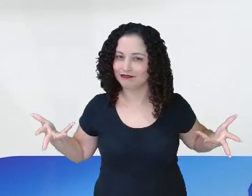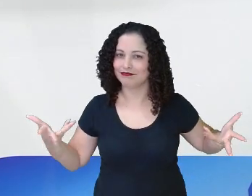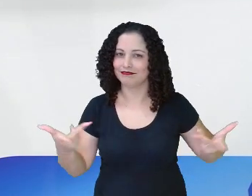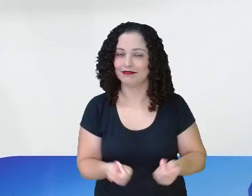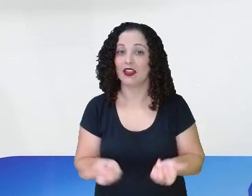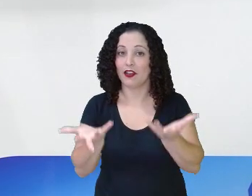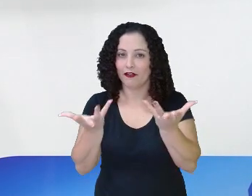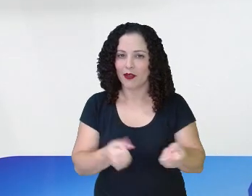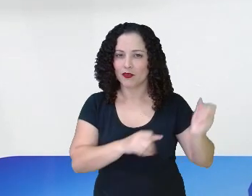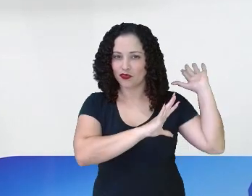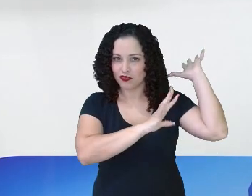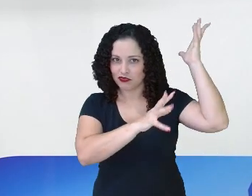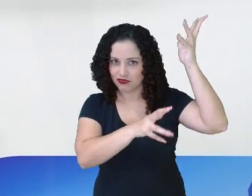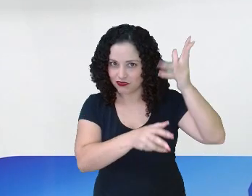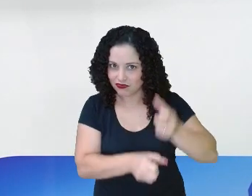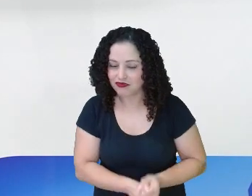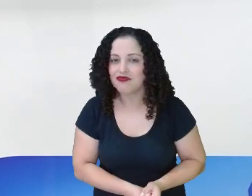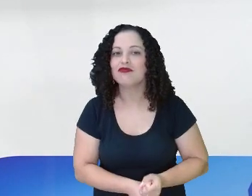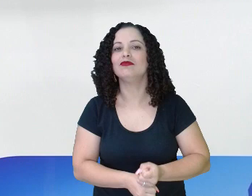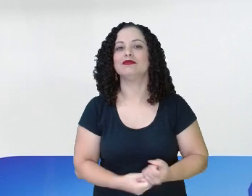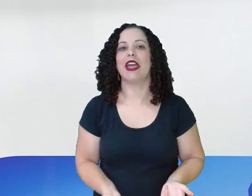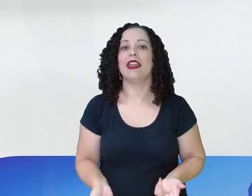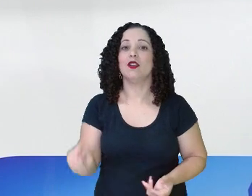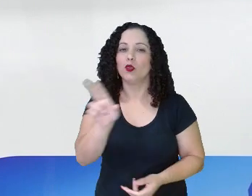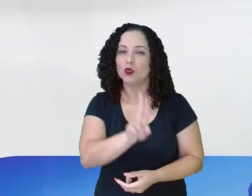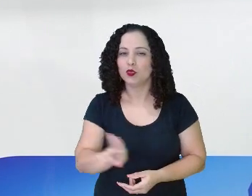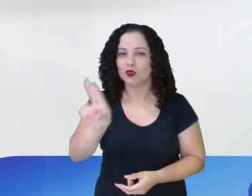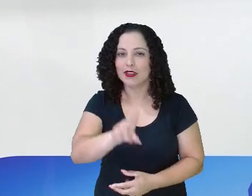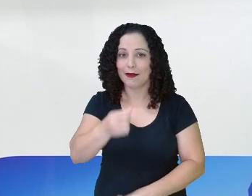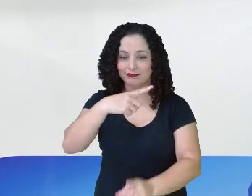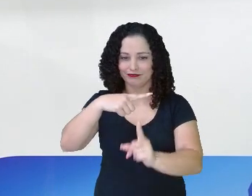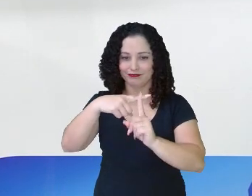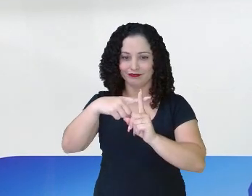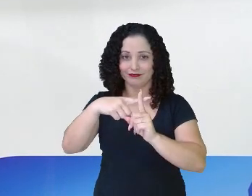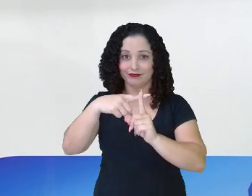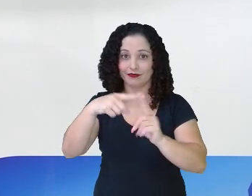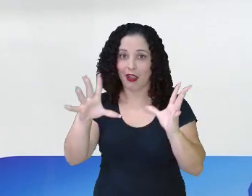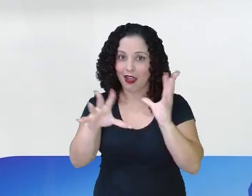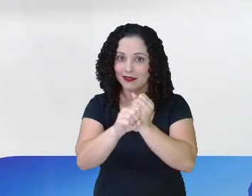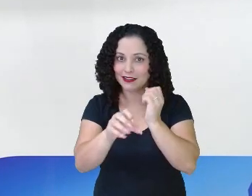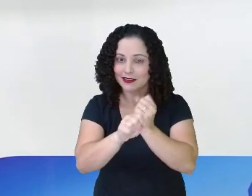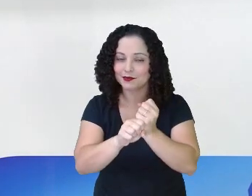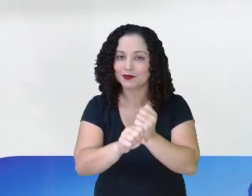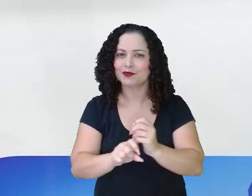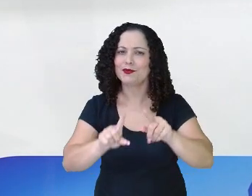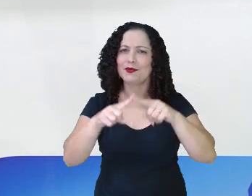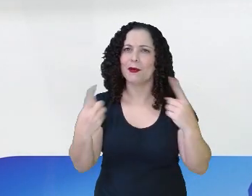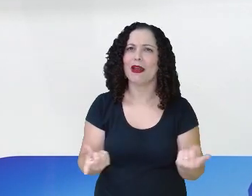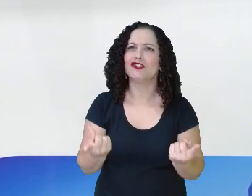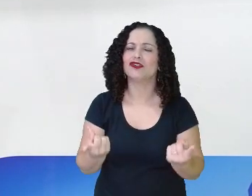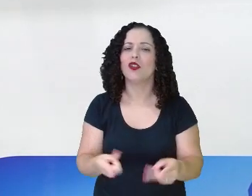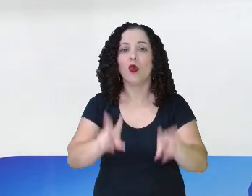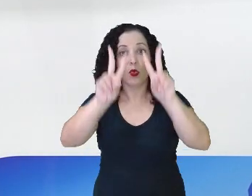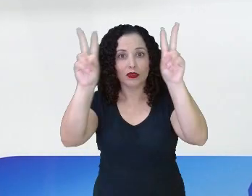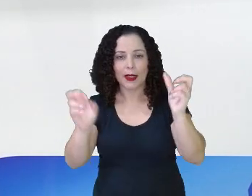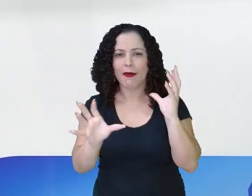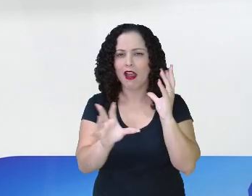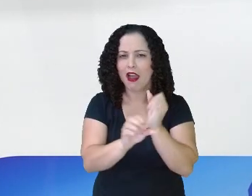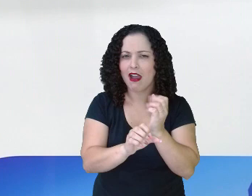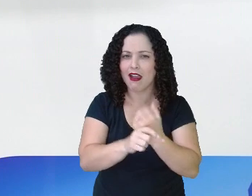vai dar uma reforçada, né, nessa operação tão importante. Professora, mas a senhora vai falar de adição, mas eu tenho